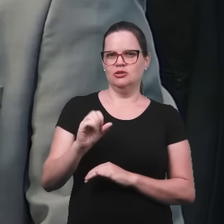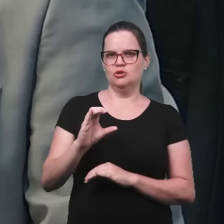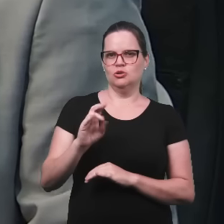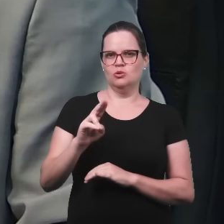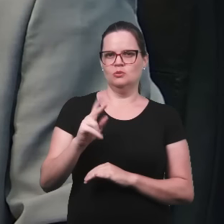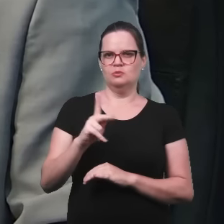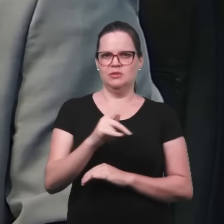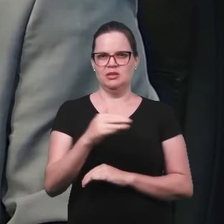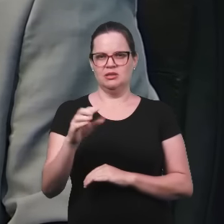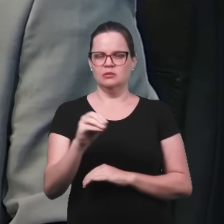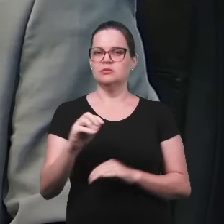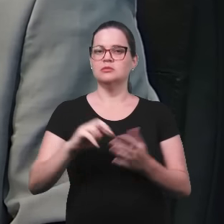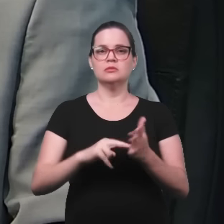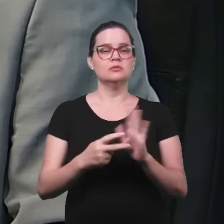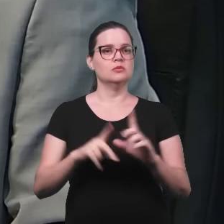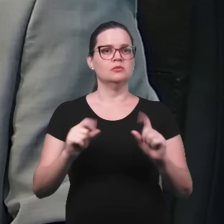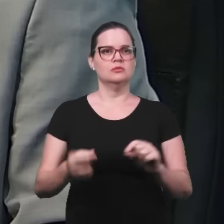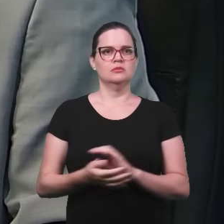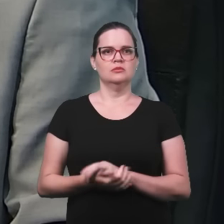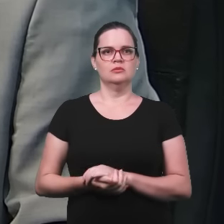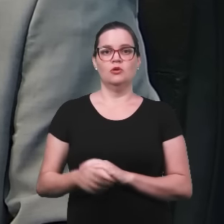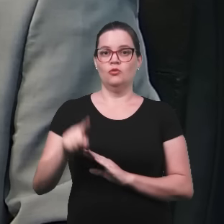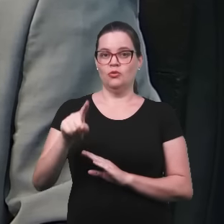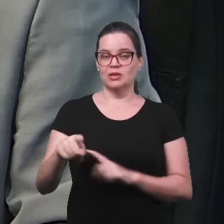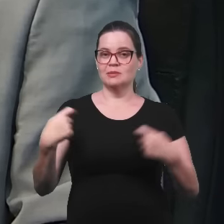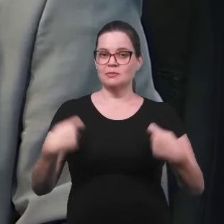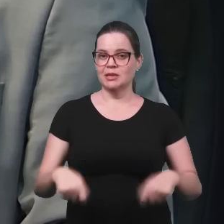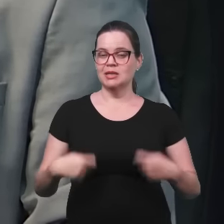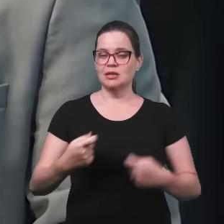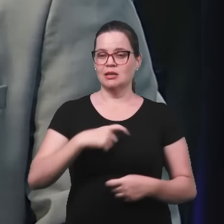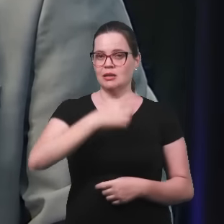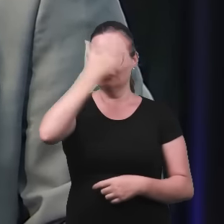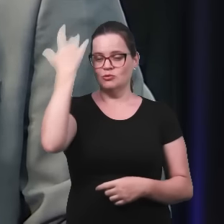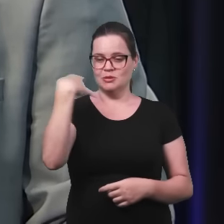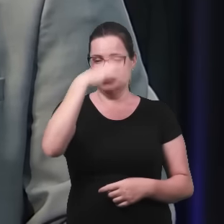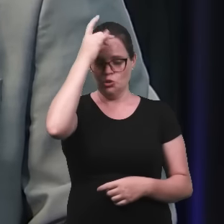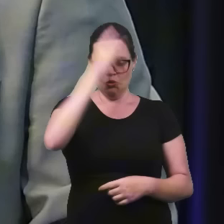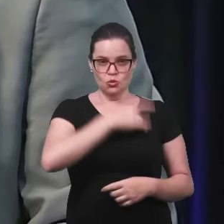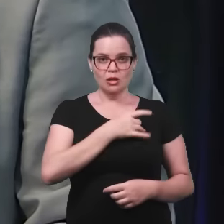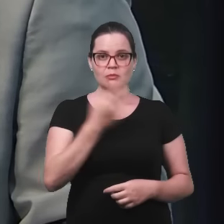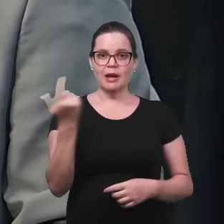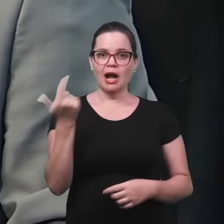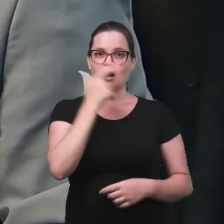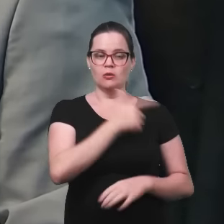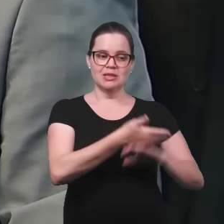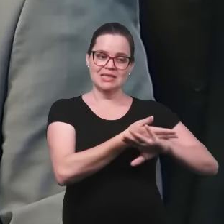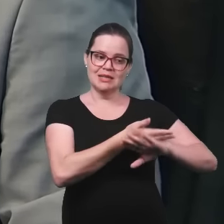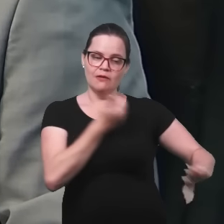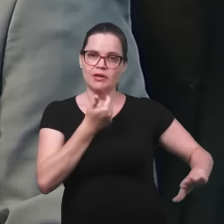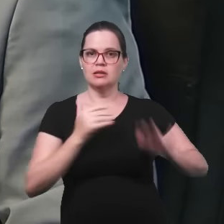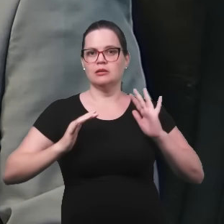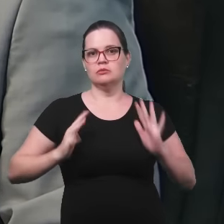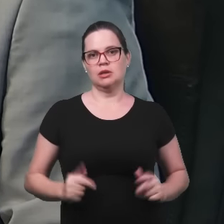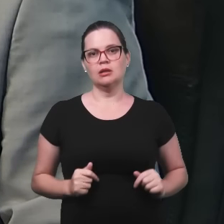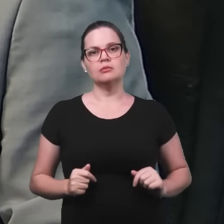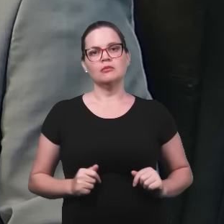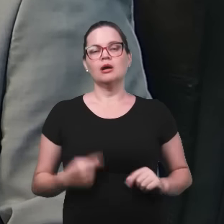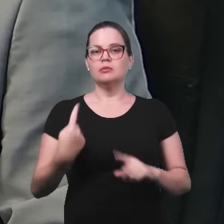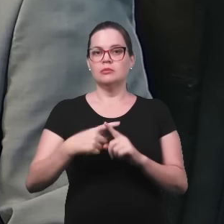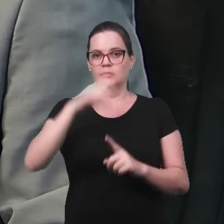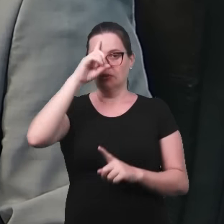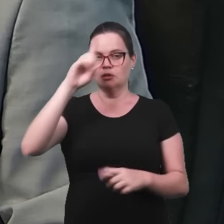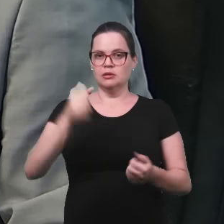romper com o mundo, você precisa de ser cheio do Espírito Santo. É o poder que Deus dá ao